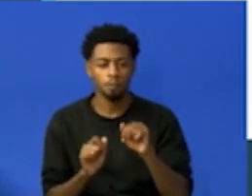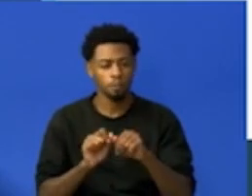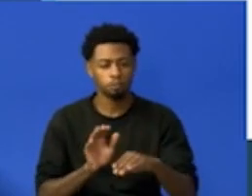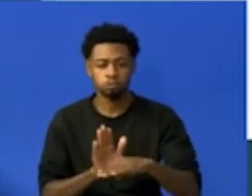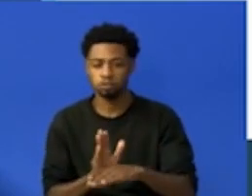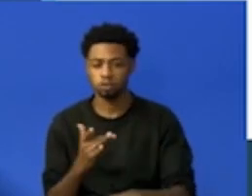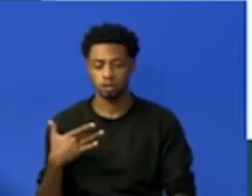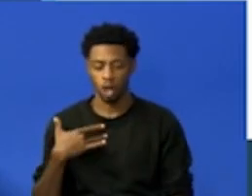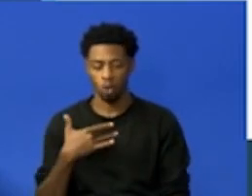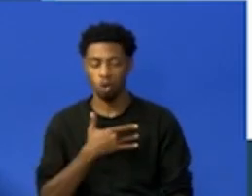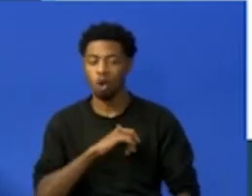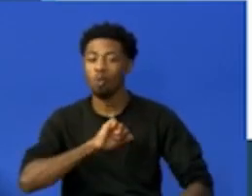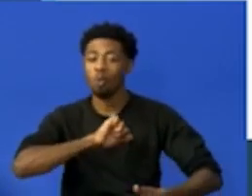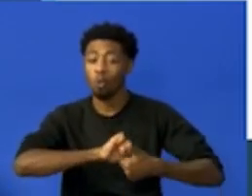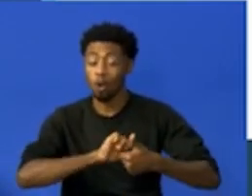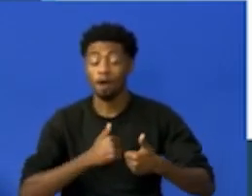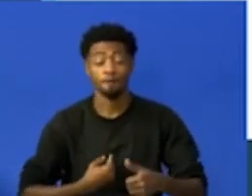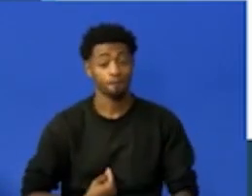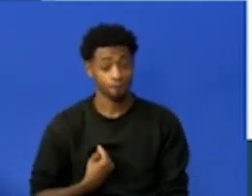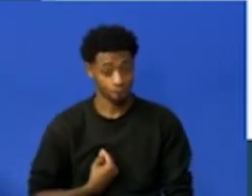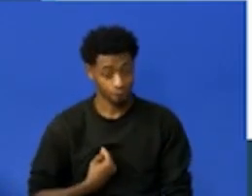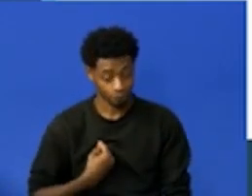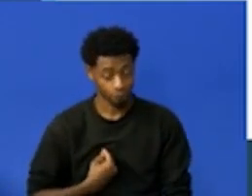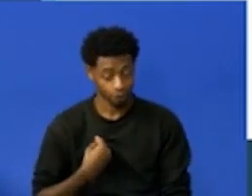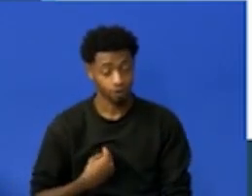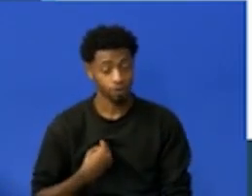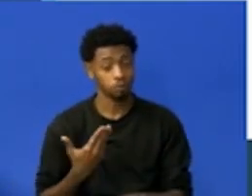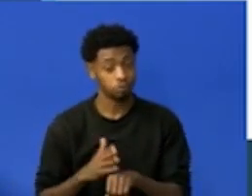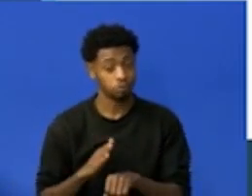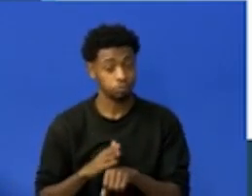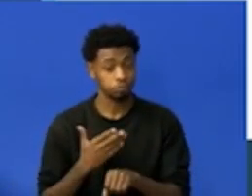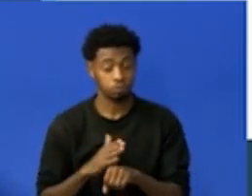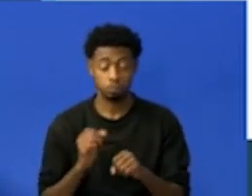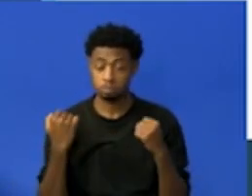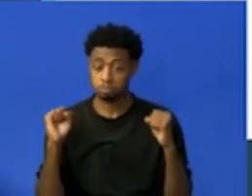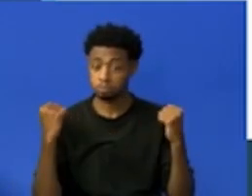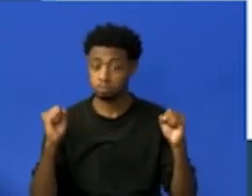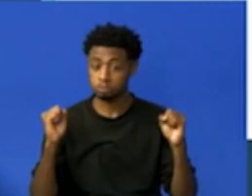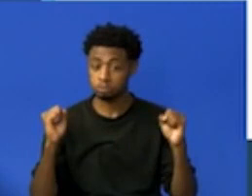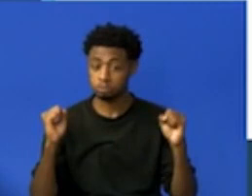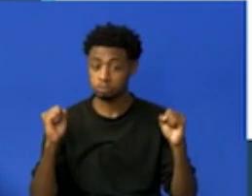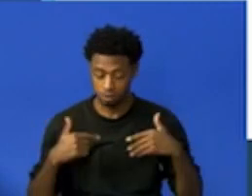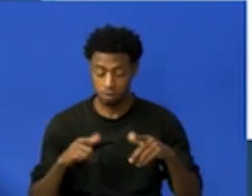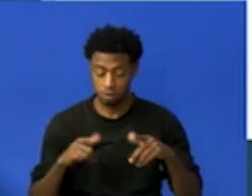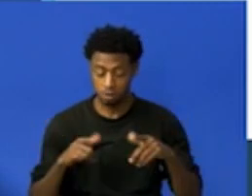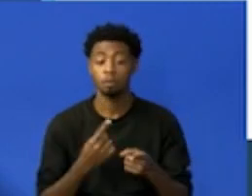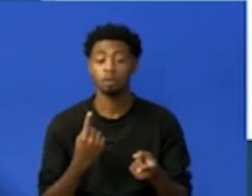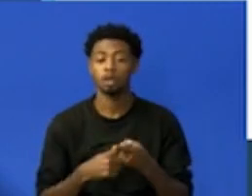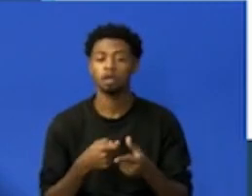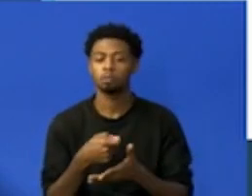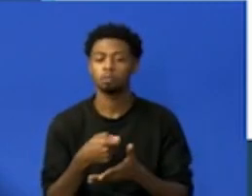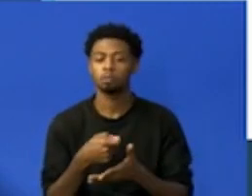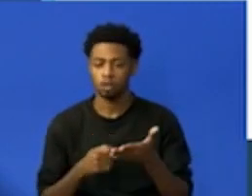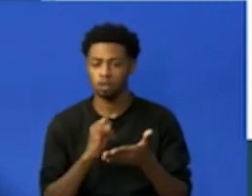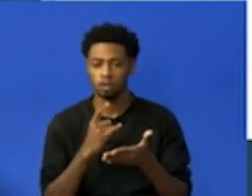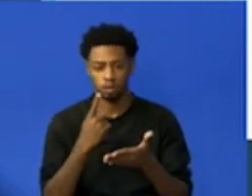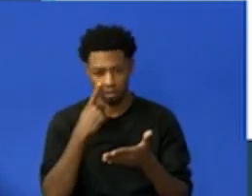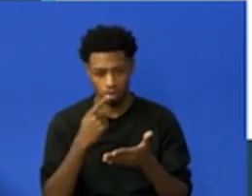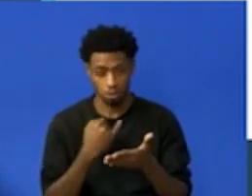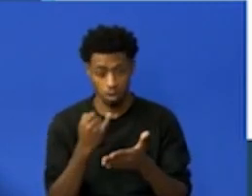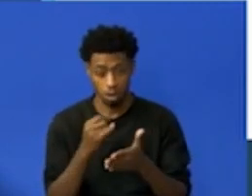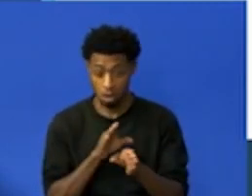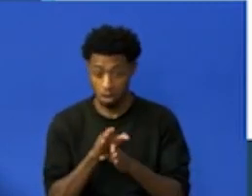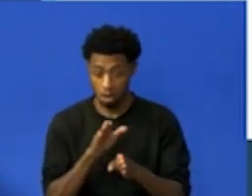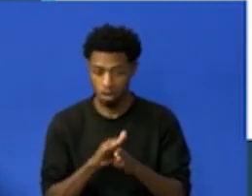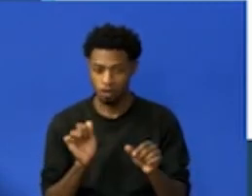promover saúde e qualidade de vida a partir do treinamento físico. A prescrição do treinamento para